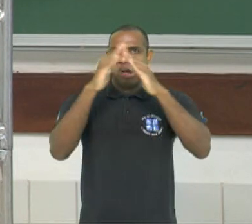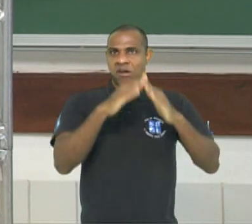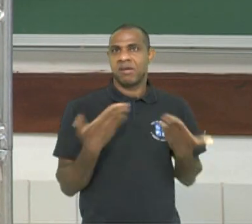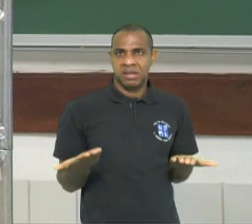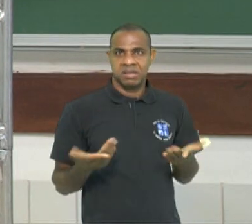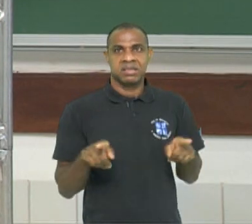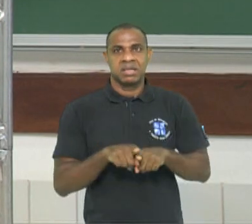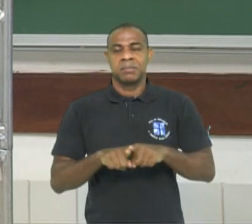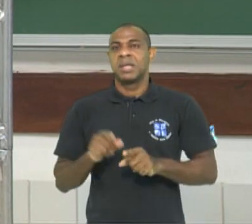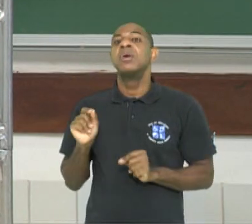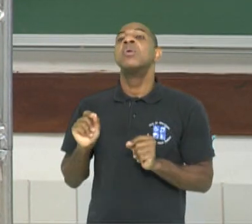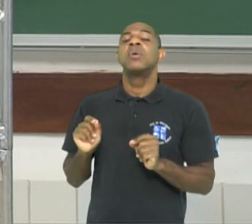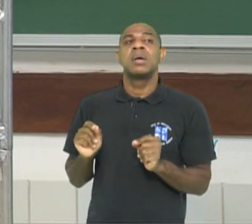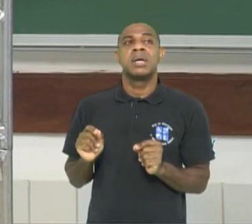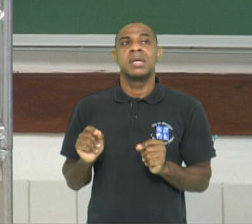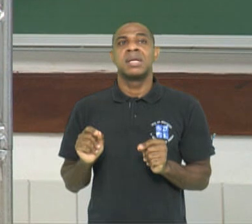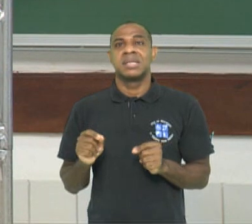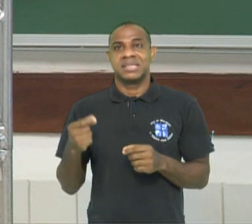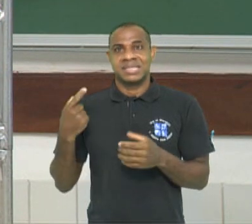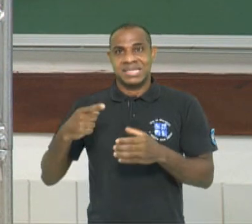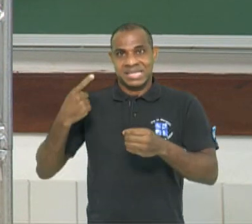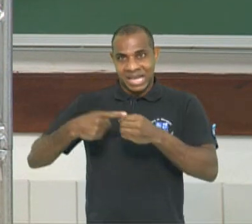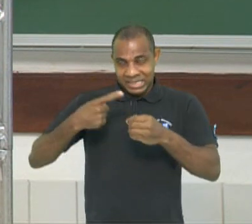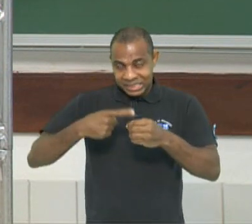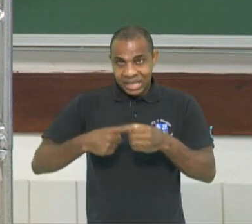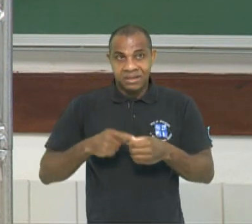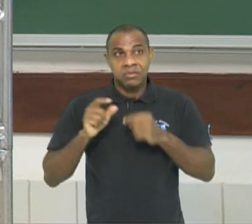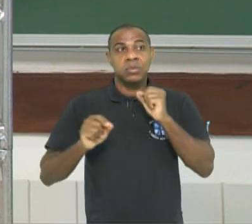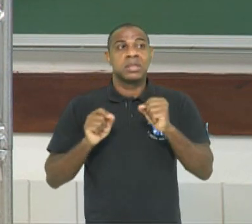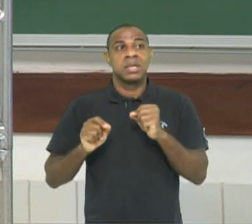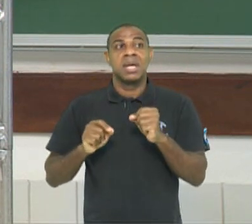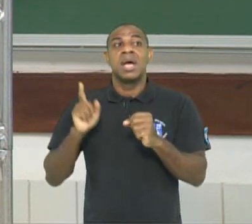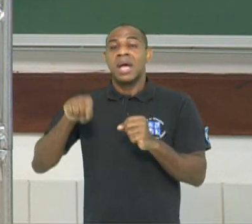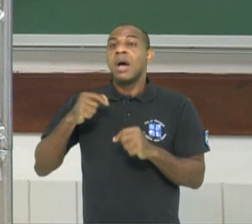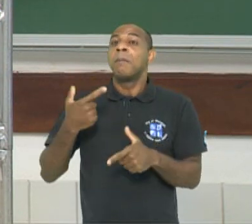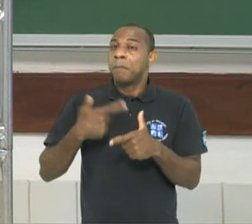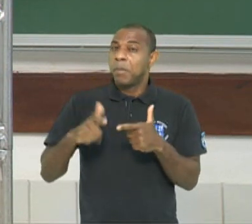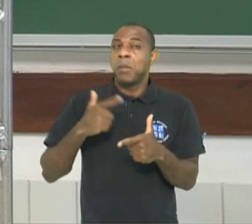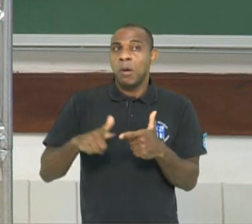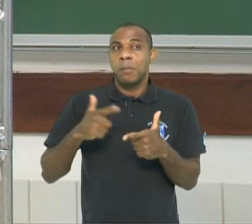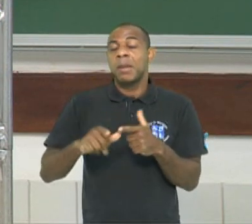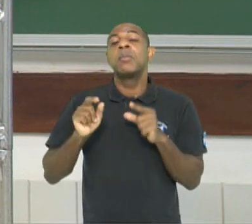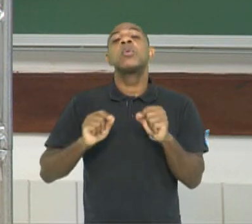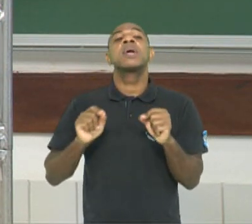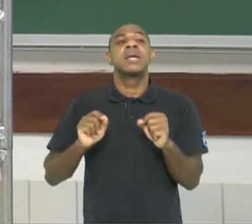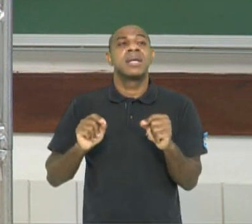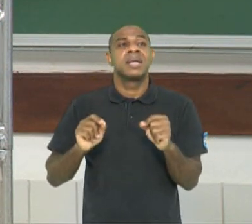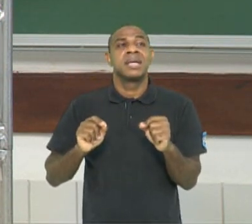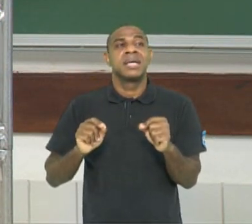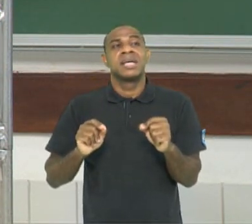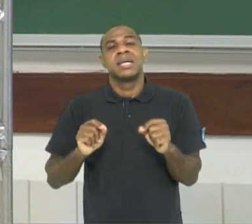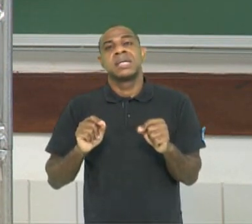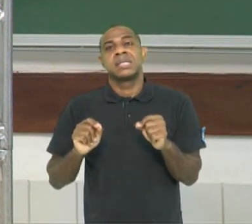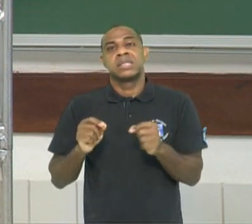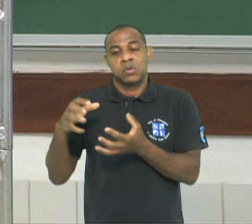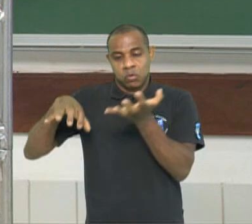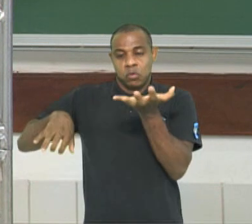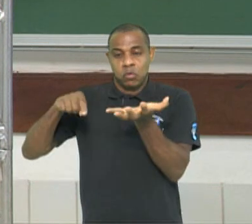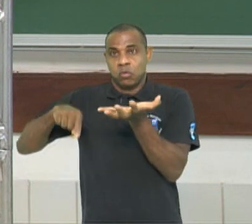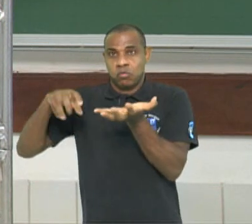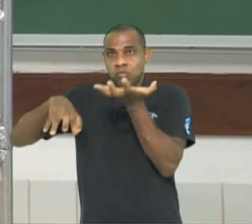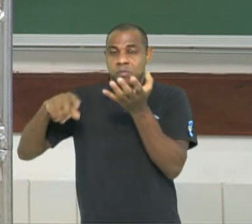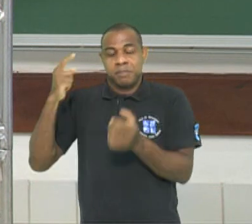ampliação das favelas nas grandes cidades foi um dos problemas que fez com que o Congresso